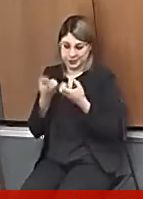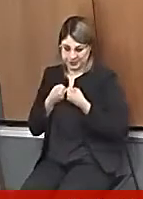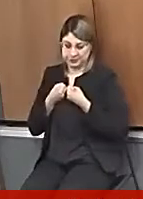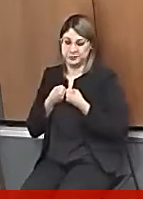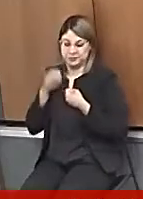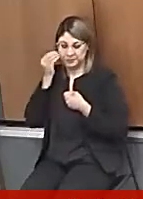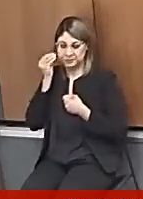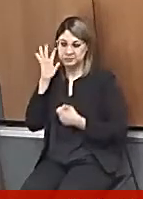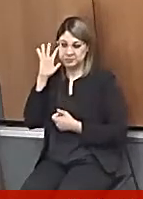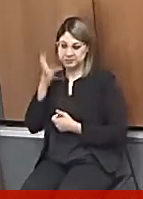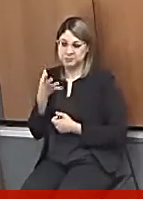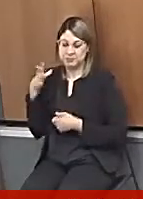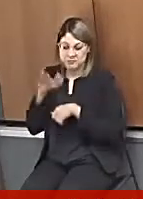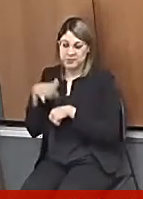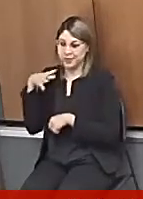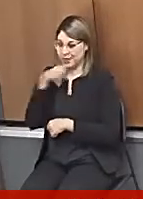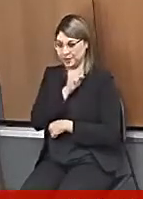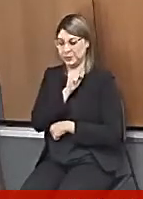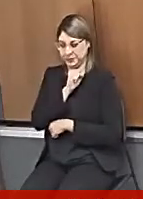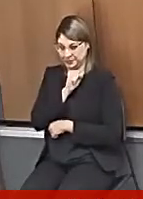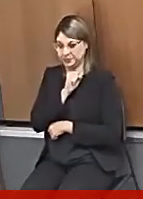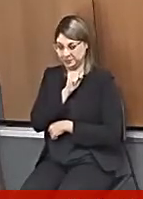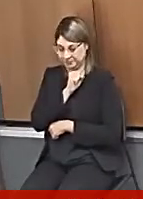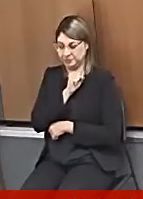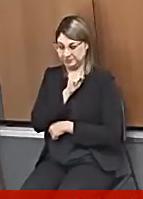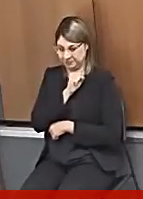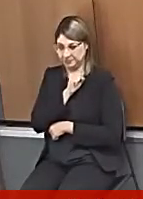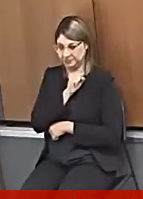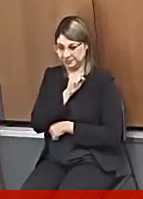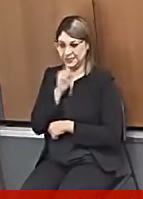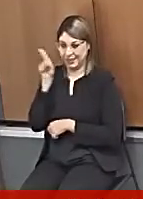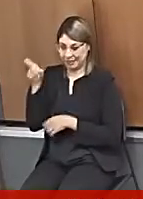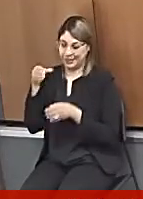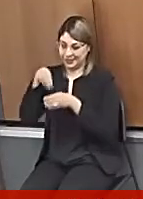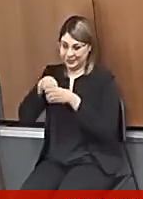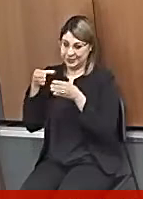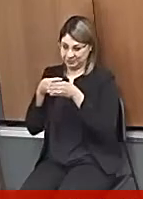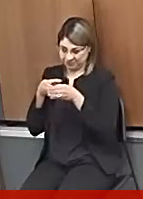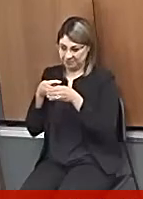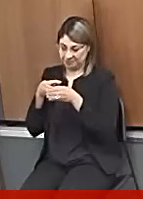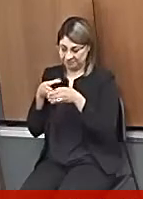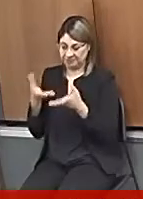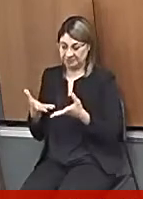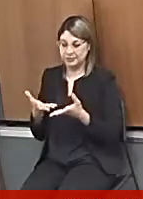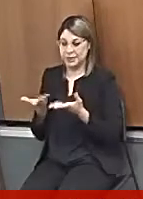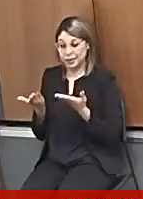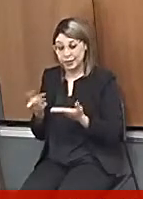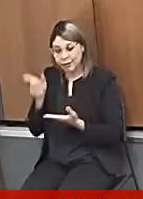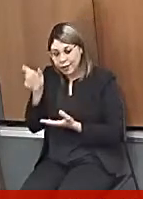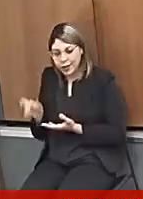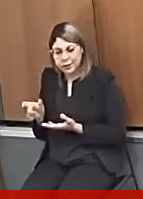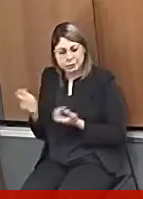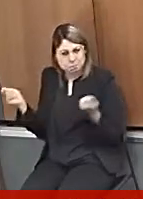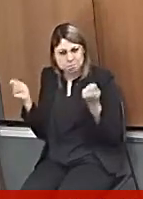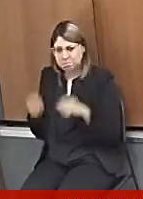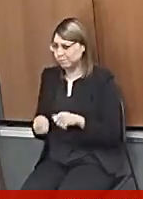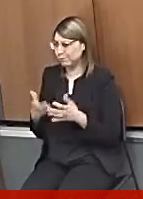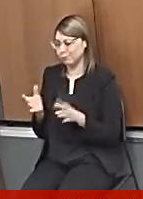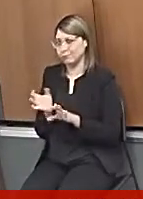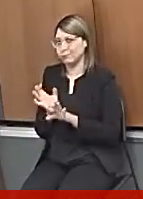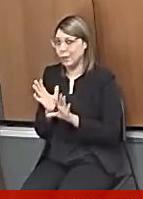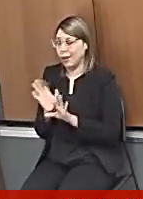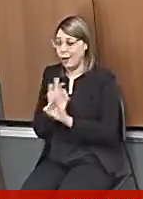tenta resolver o mais rápido possível naquela cidade administrativa então é assim de uma competência